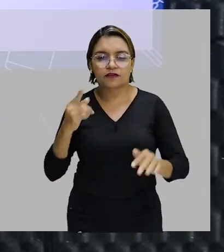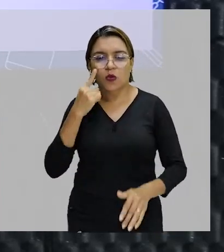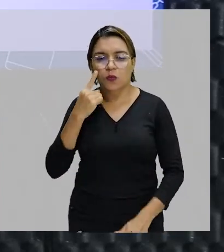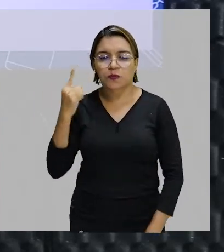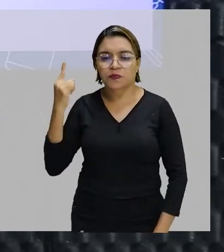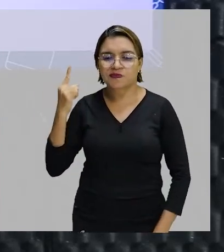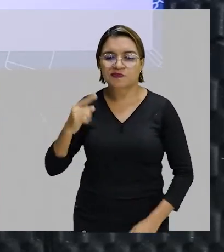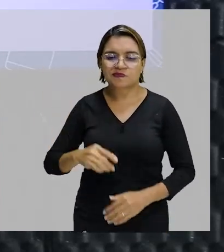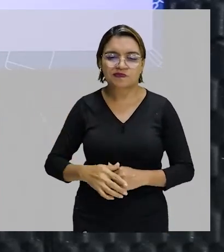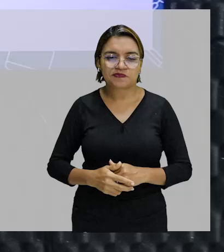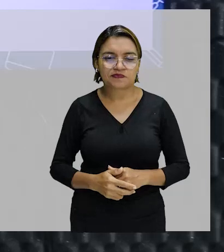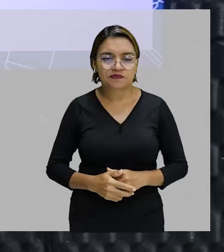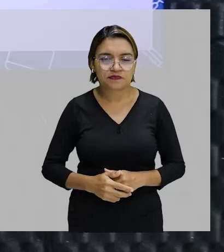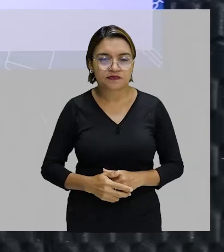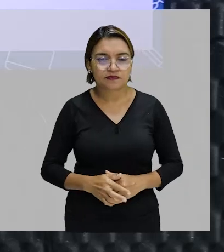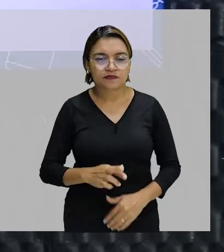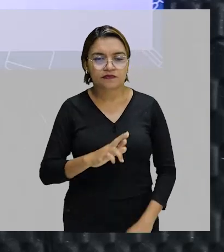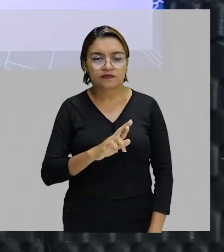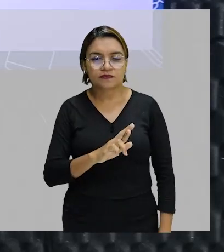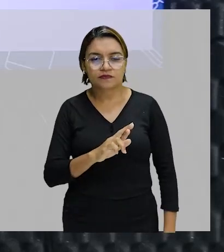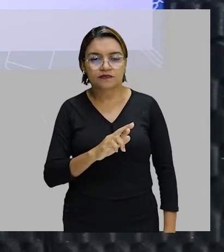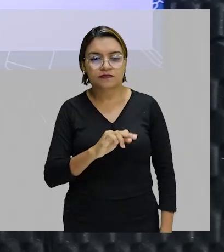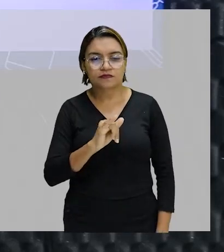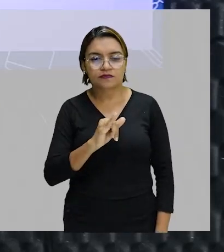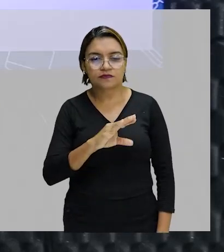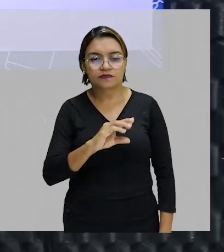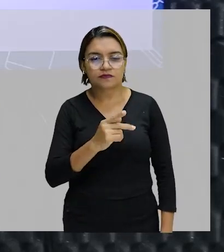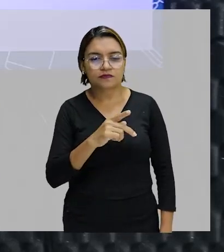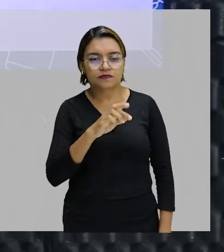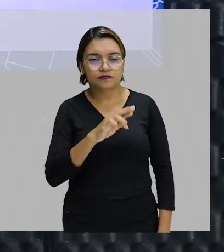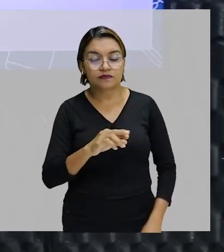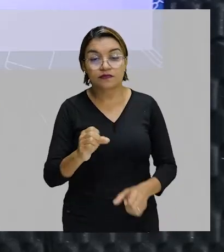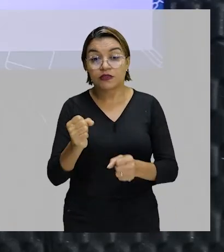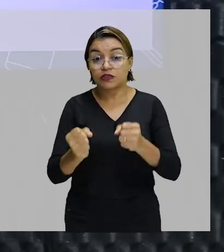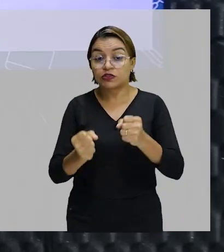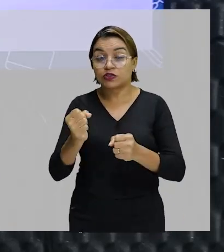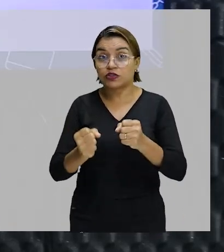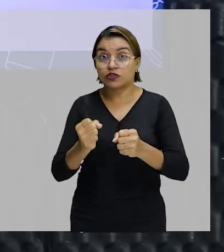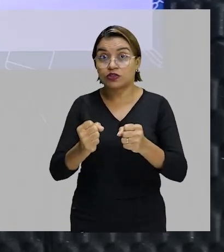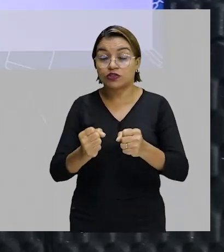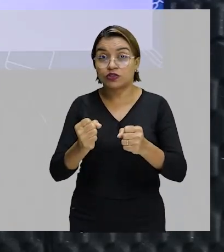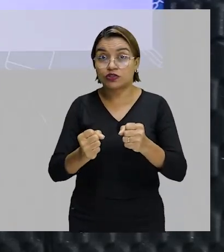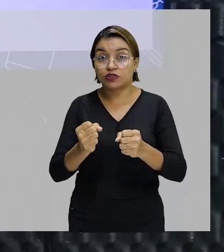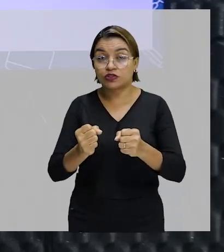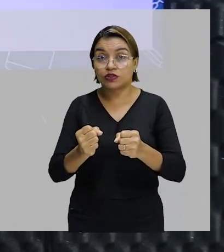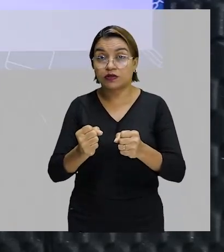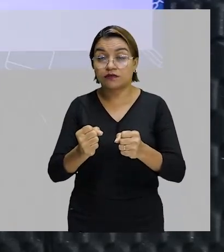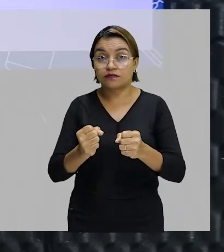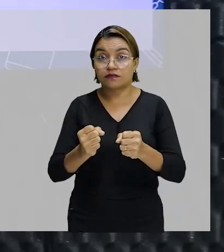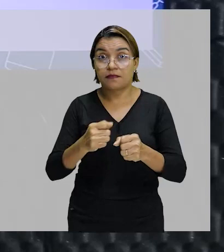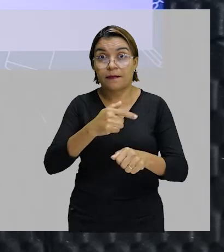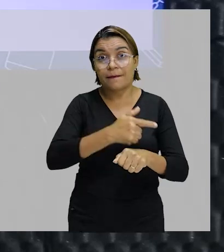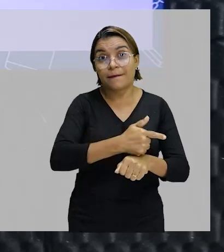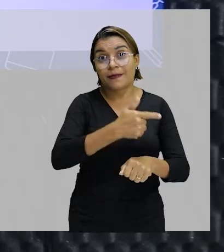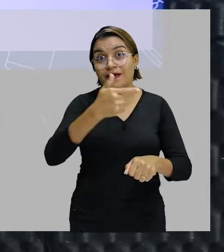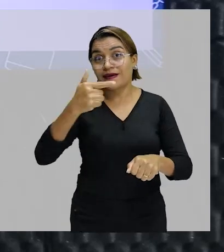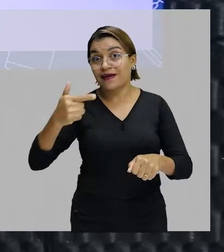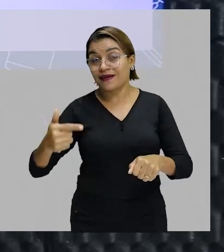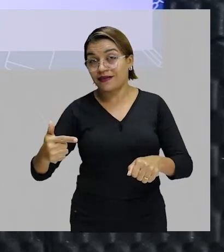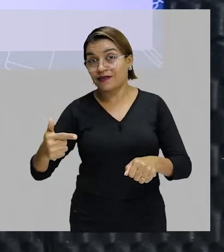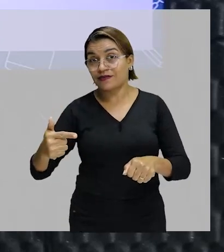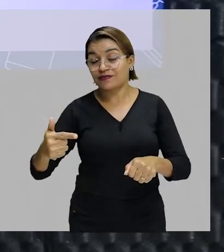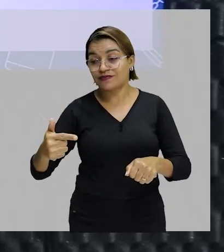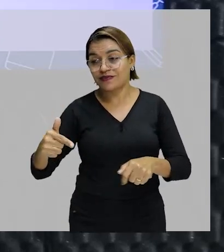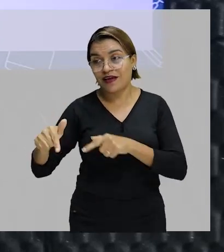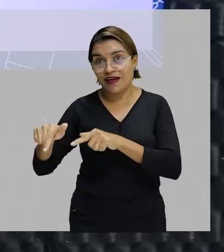carefully than Martha. O Richard dirige menos cuidadosamente do que